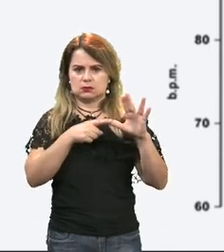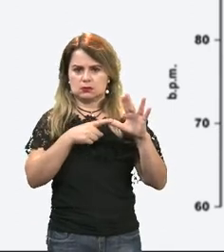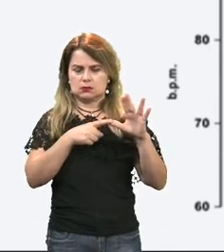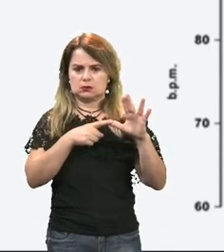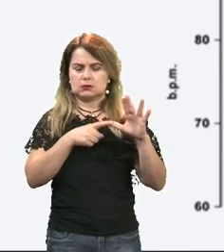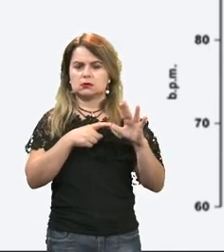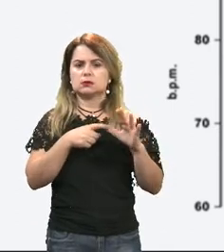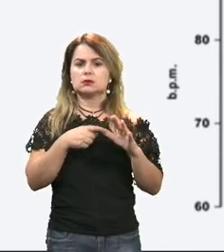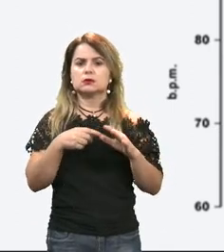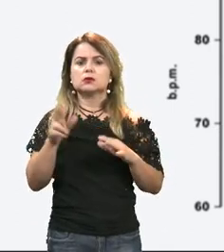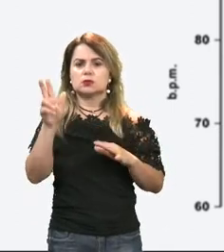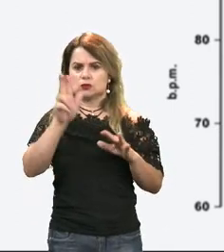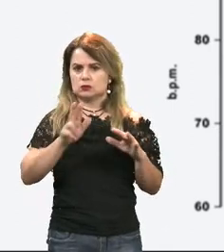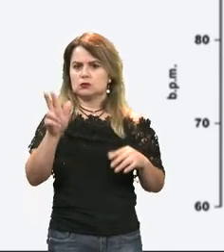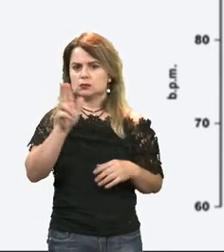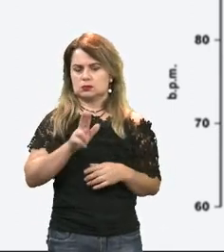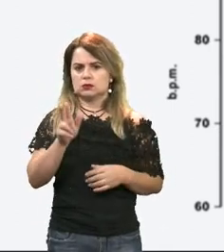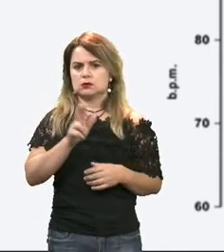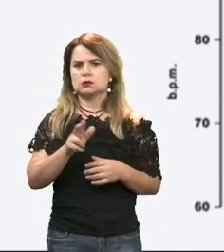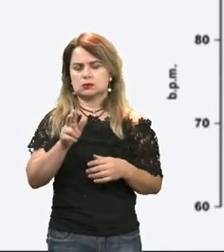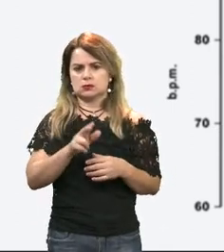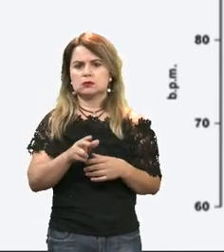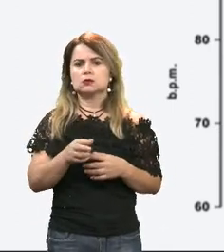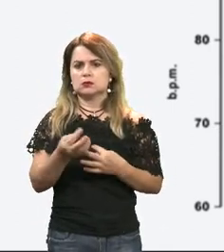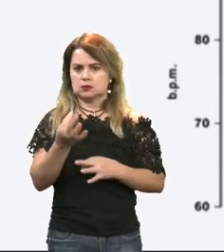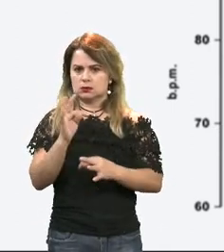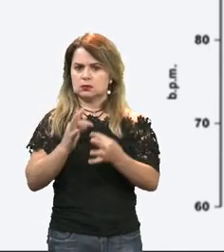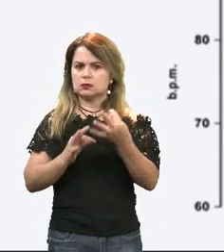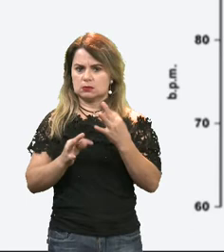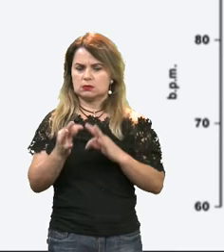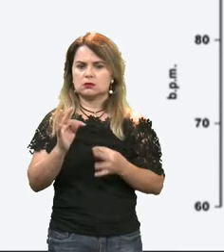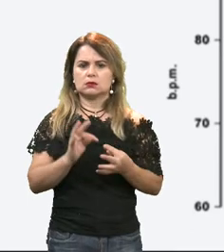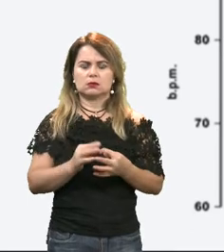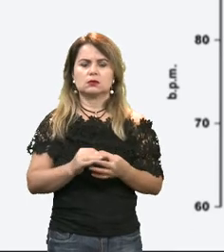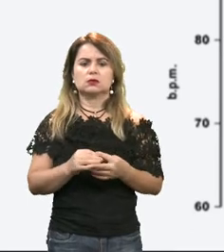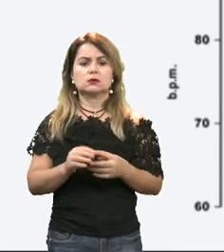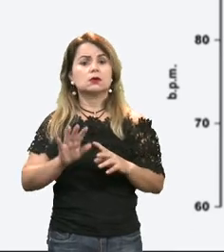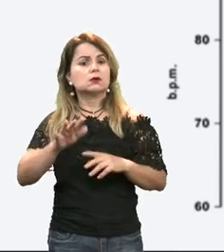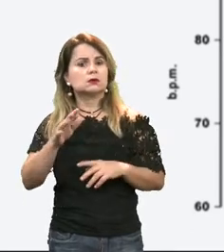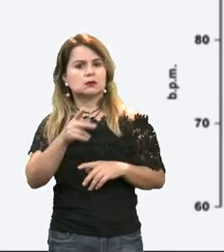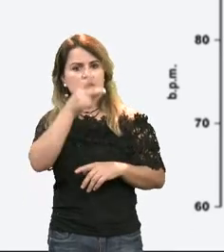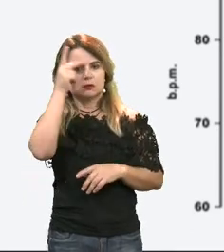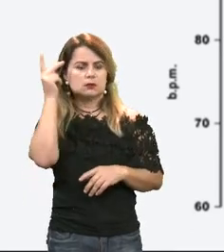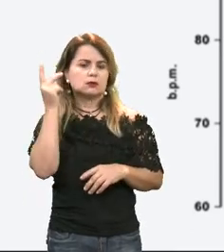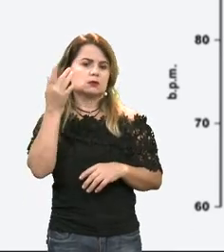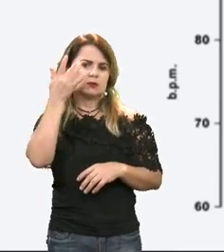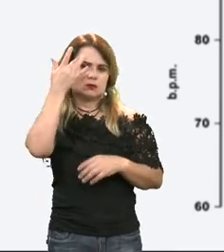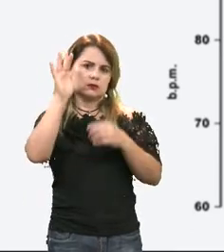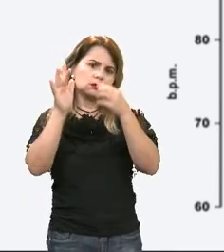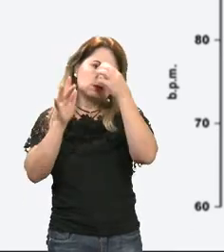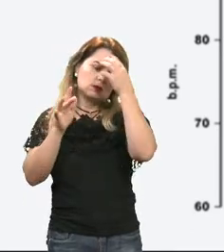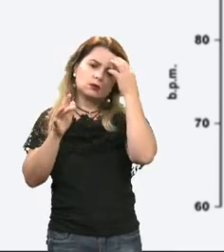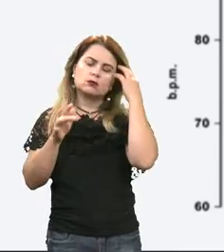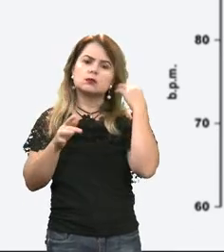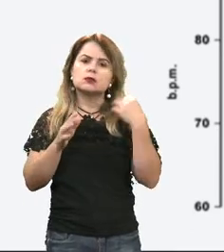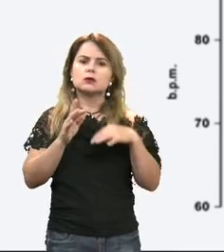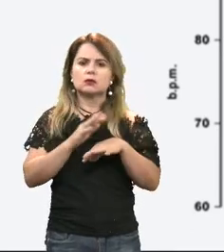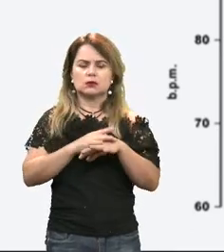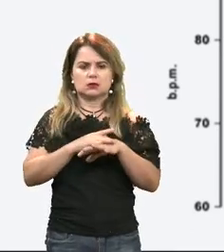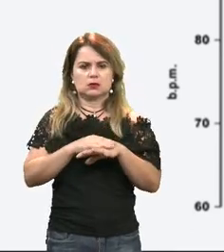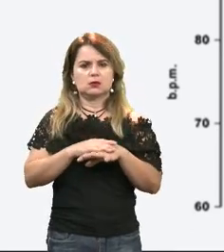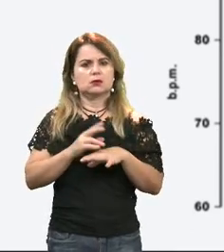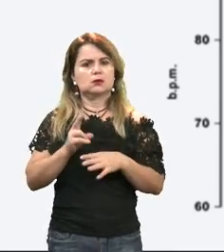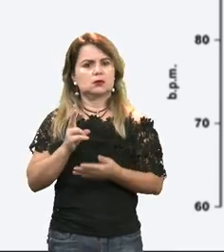É chamado de uso adulto, na verdade já é terapêutico, a pessoa que não sabe que ela tem uma doença de base, e ela faz um uso